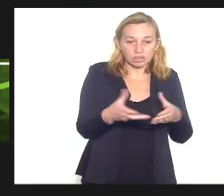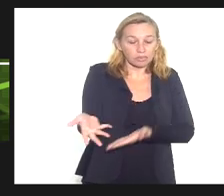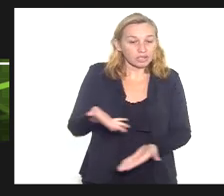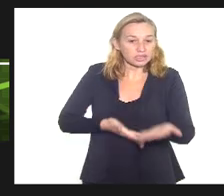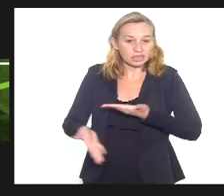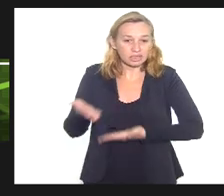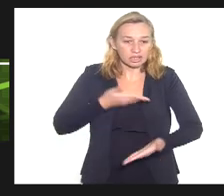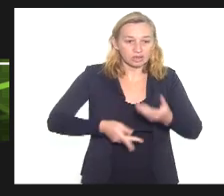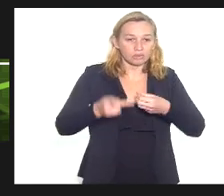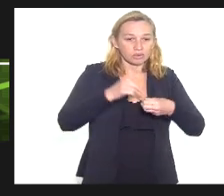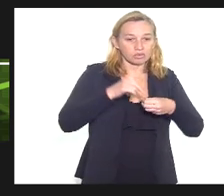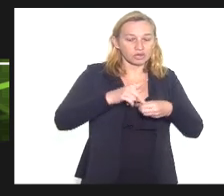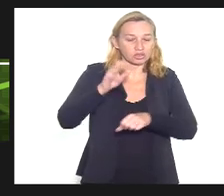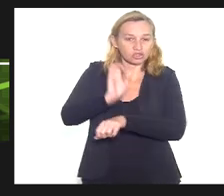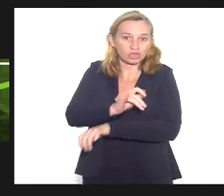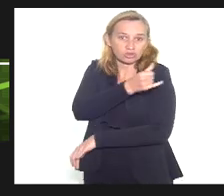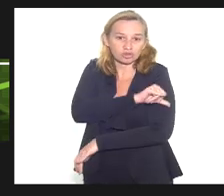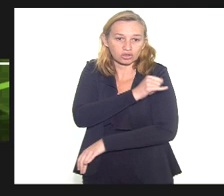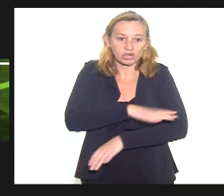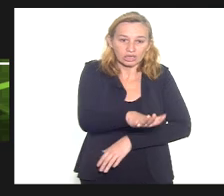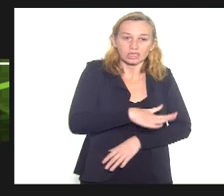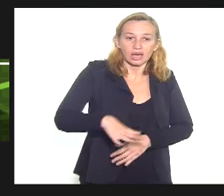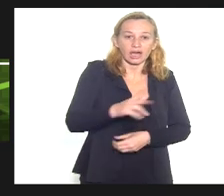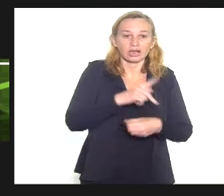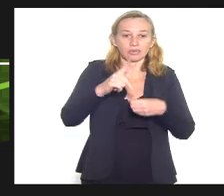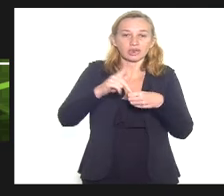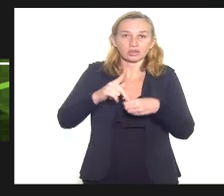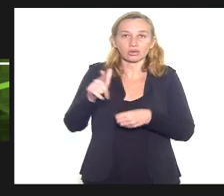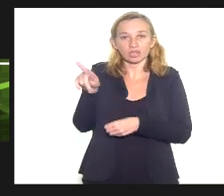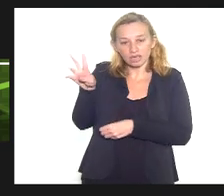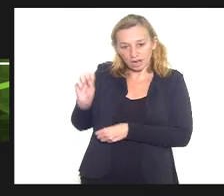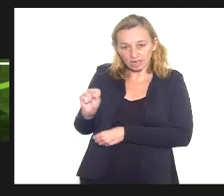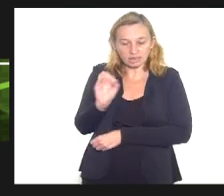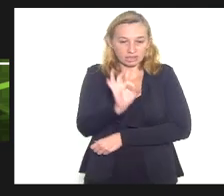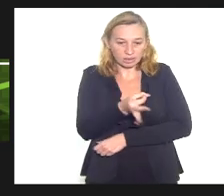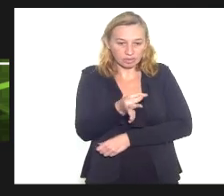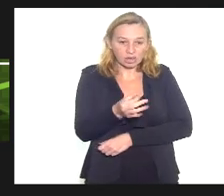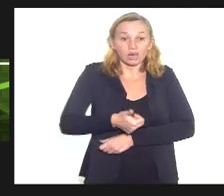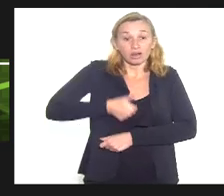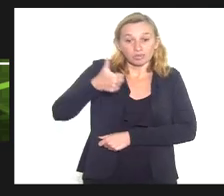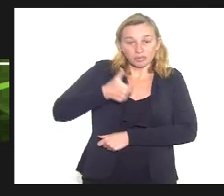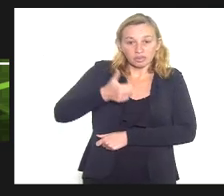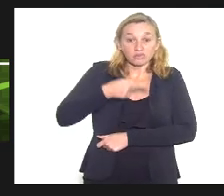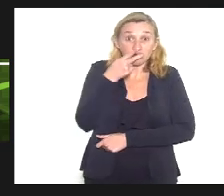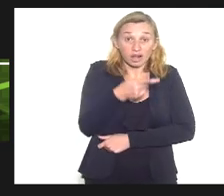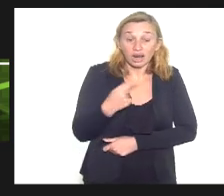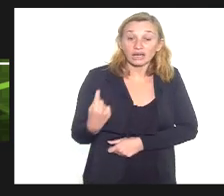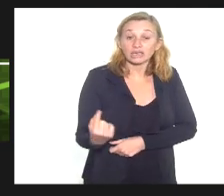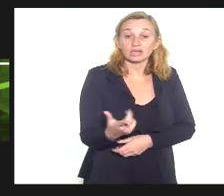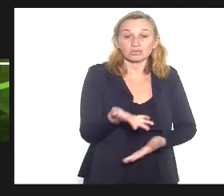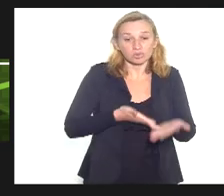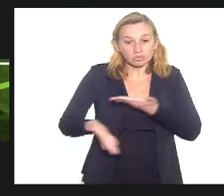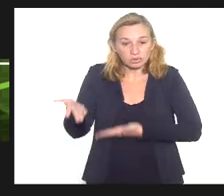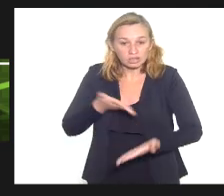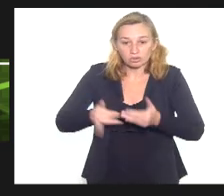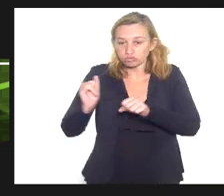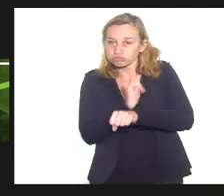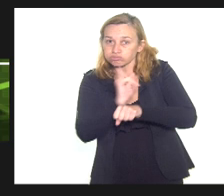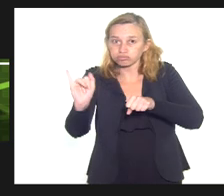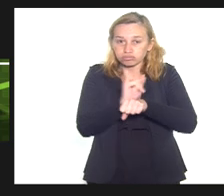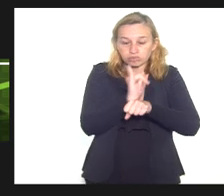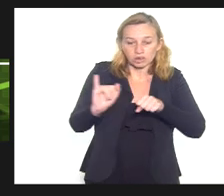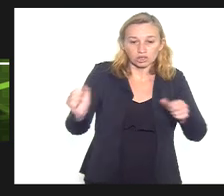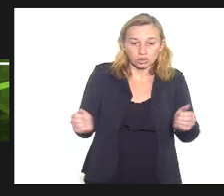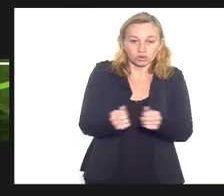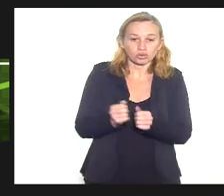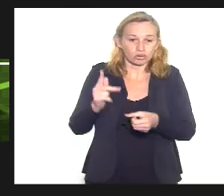Petrobras no estado do Rio de Janeiro, na área de petróleo e gás, obviamente. Primeiramente, reforçar que nós temos uma parceria estratégica com a